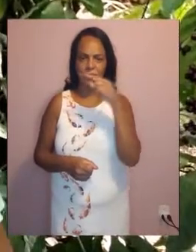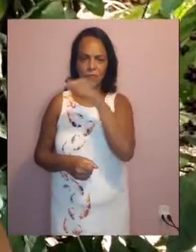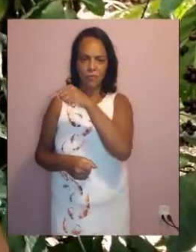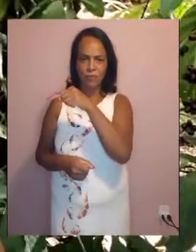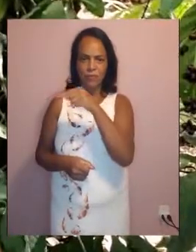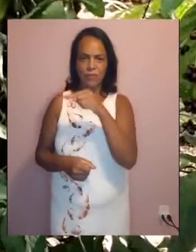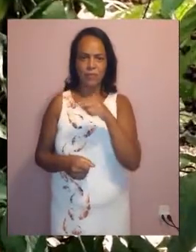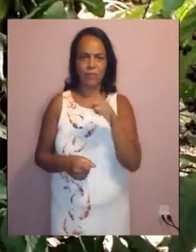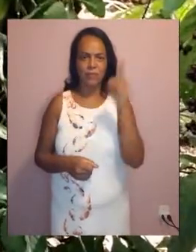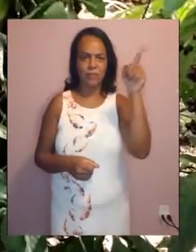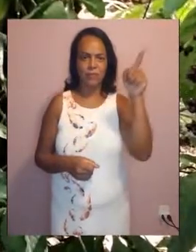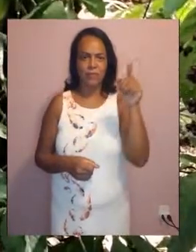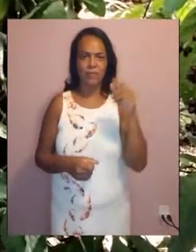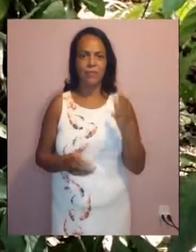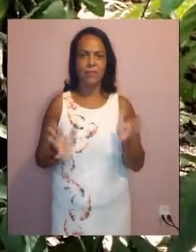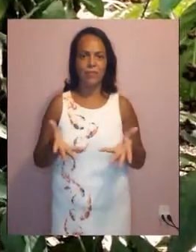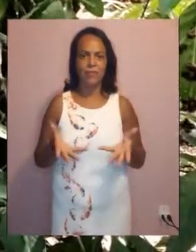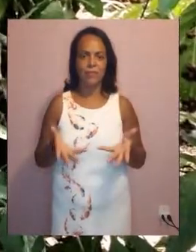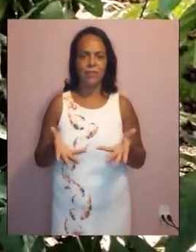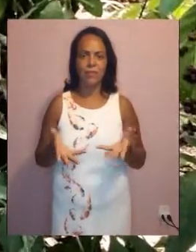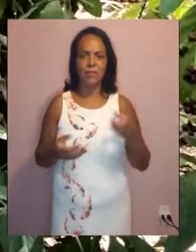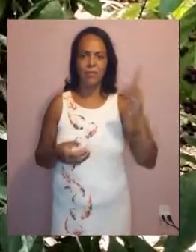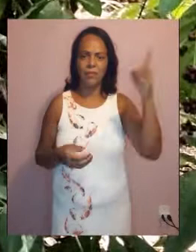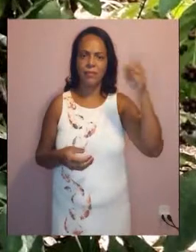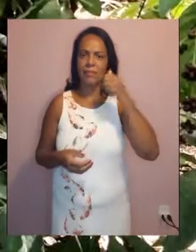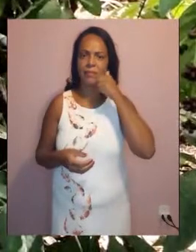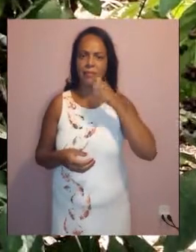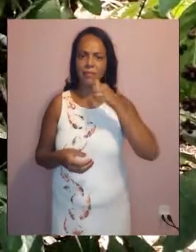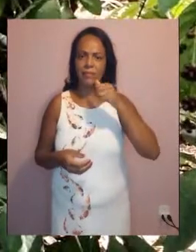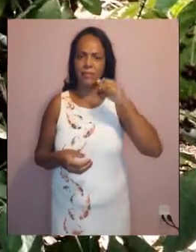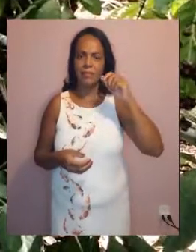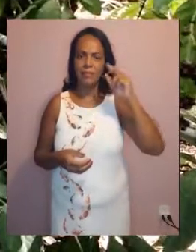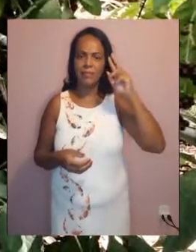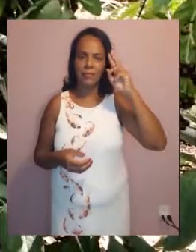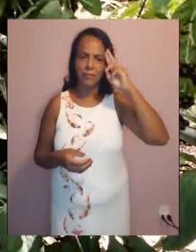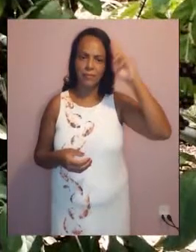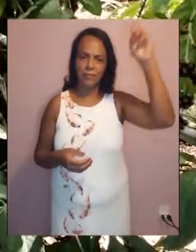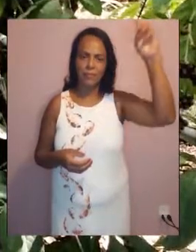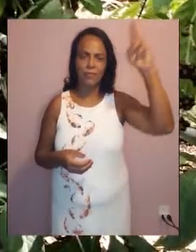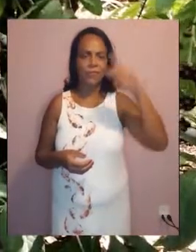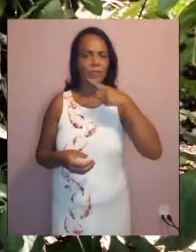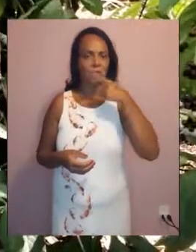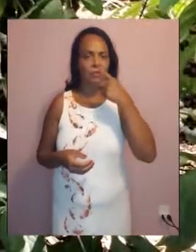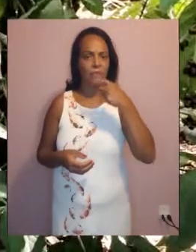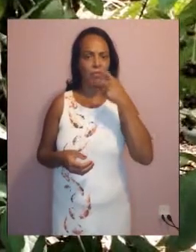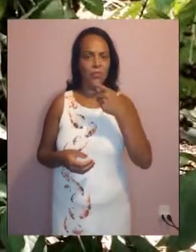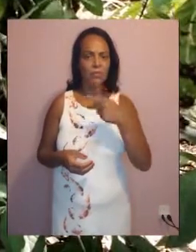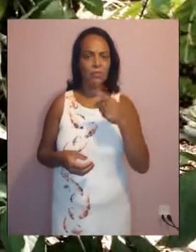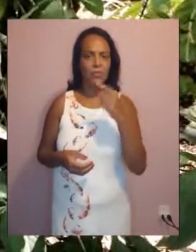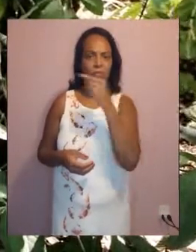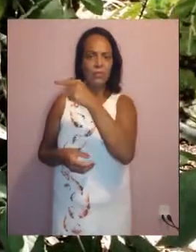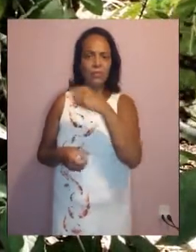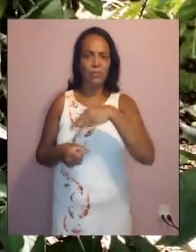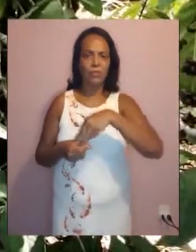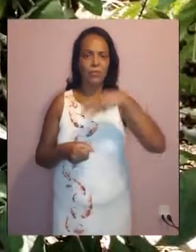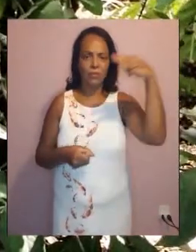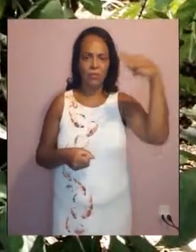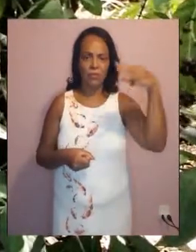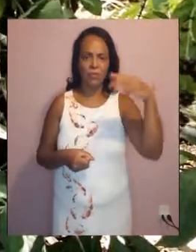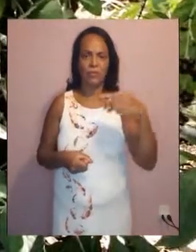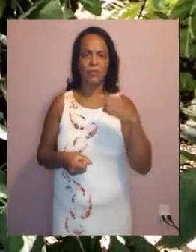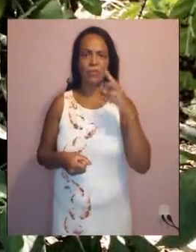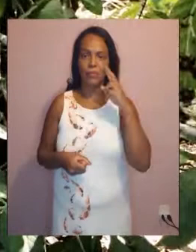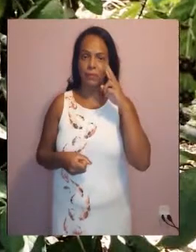para te entregar. Só que não vai ser agora. Você vai passar